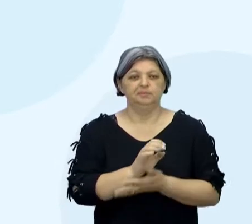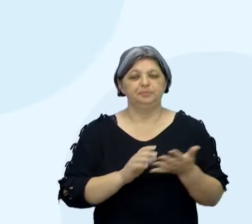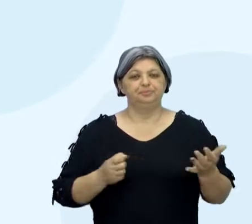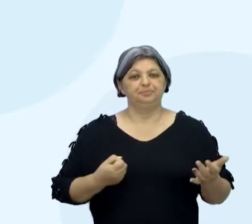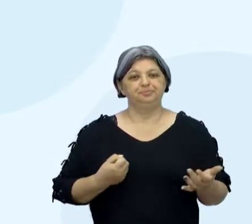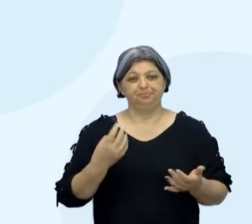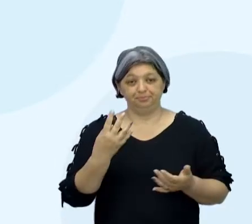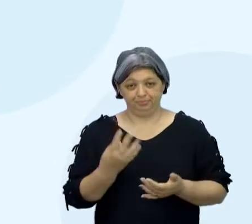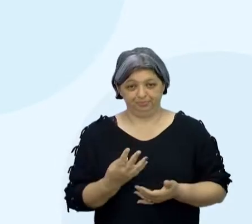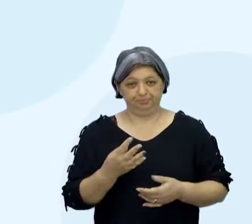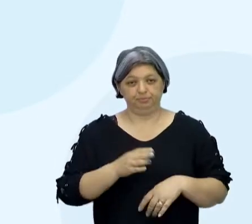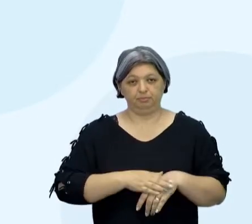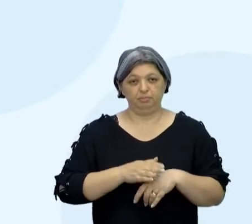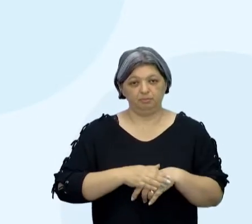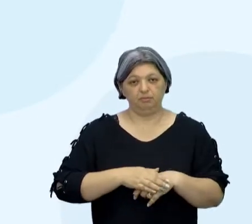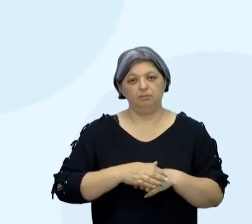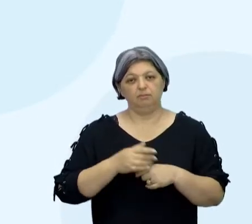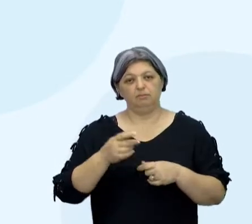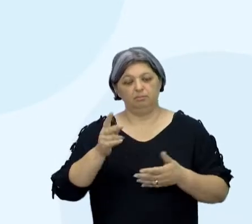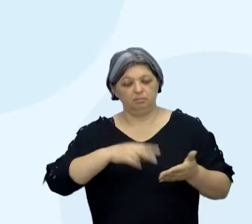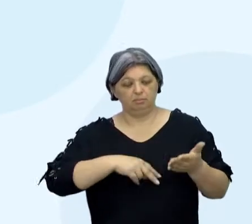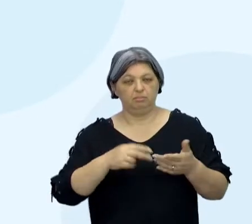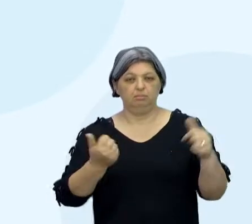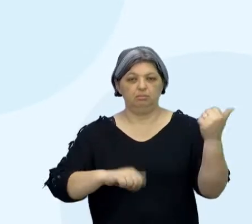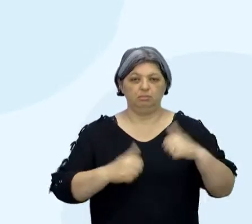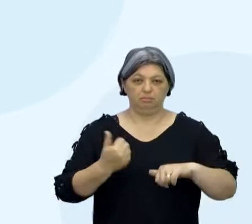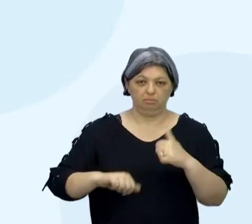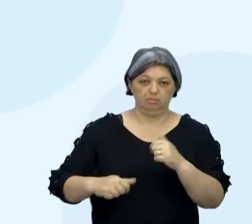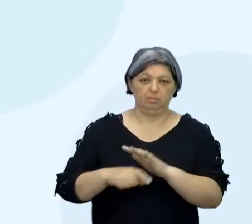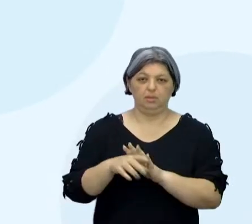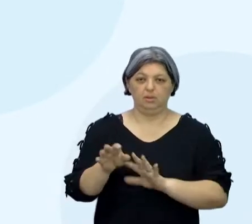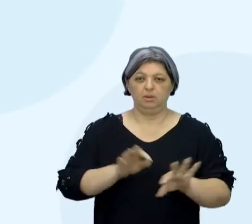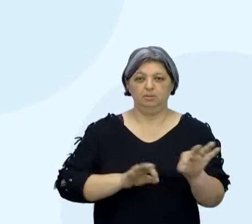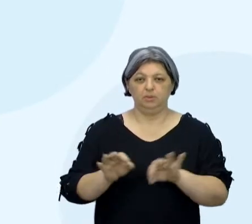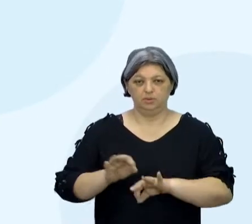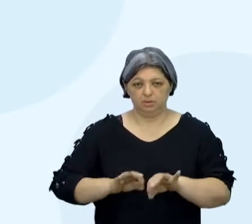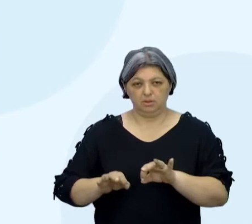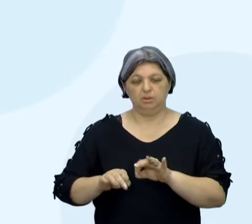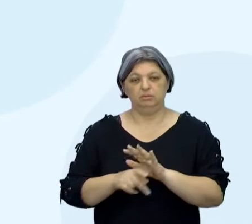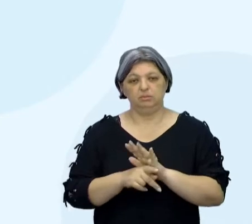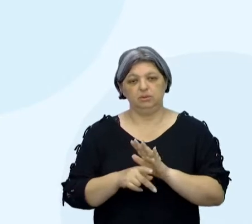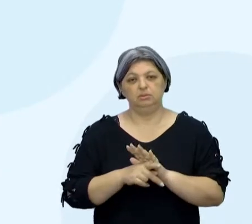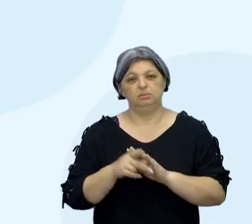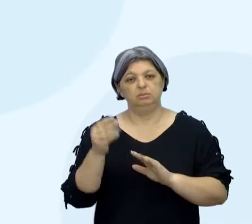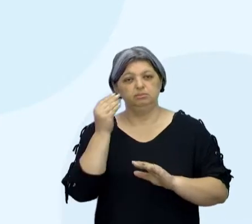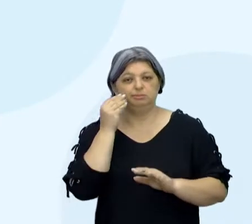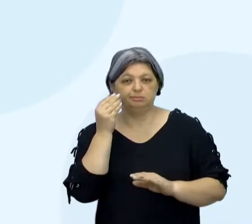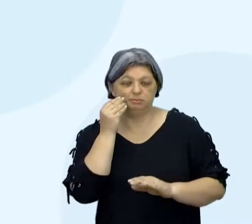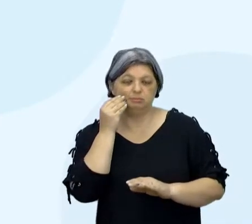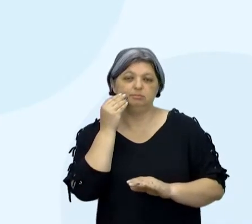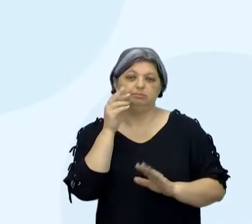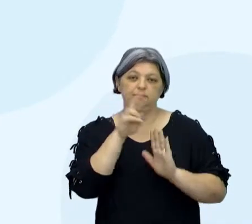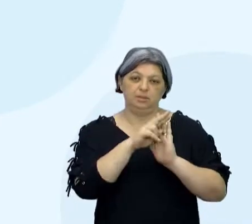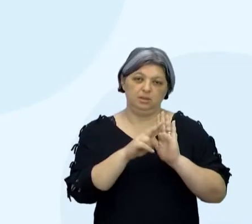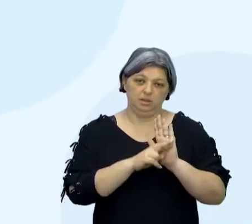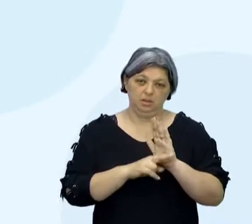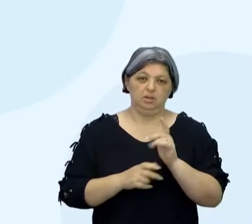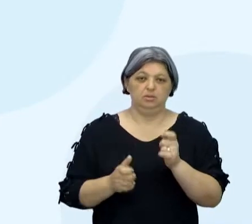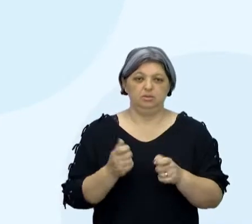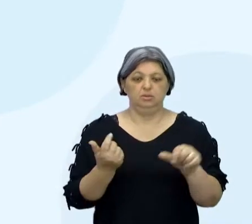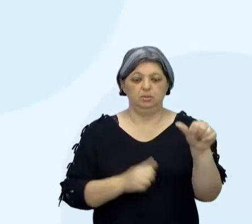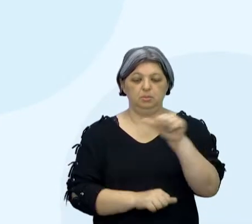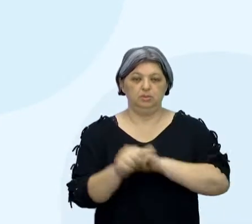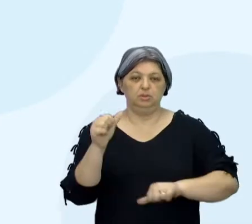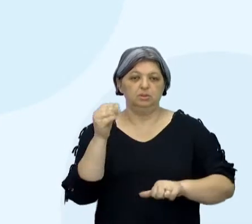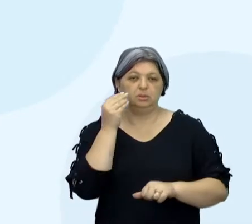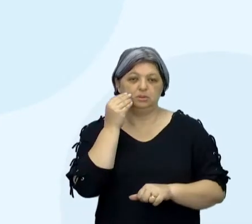está relacionada a fazer leitura analítica do projeto, formalizar as regras, testar as ideias do jogo e avaliar as mudanças no projeto.